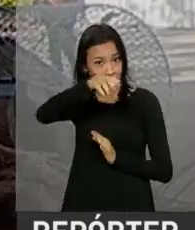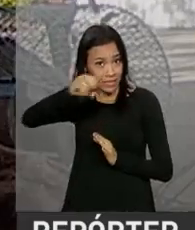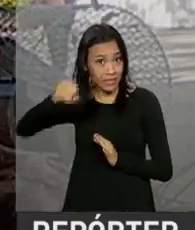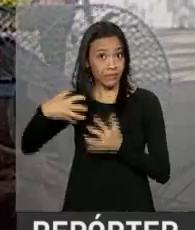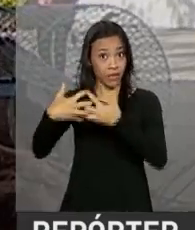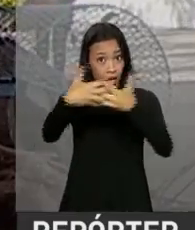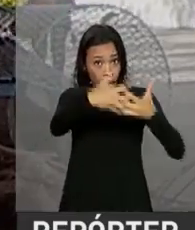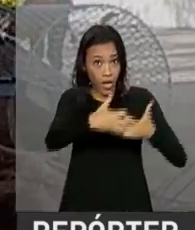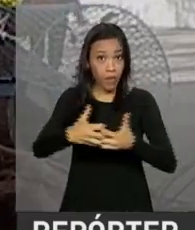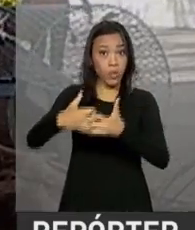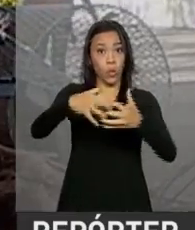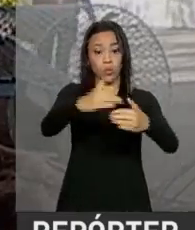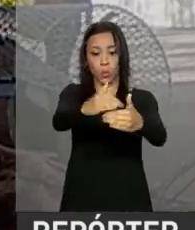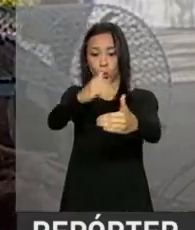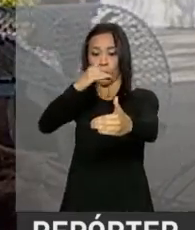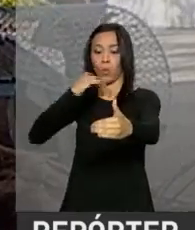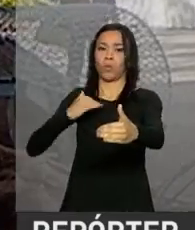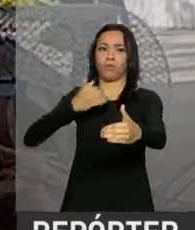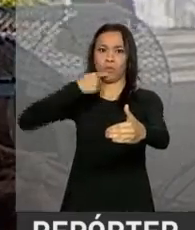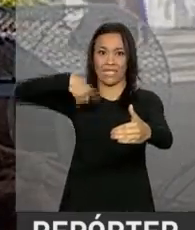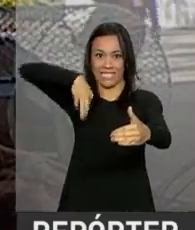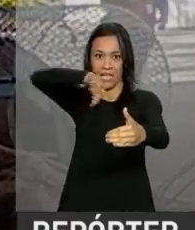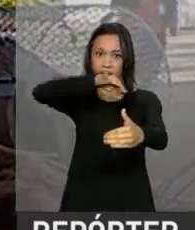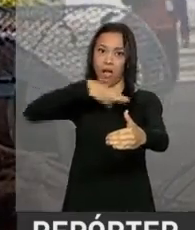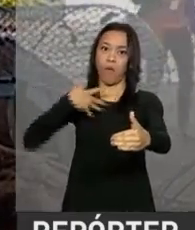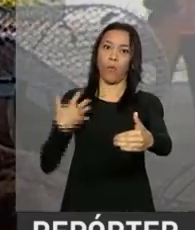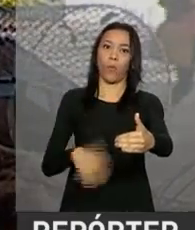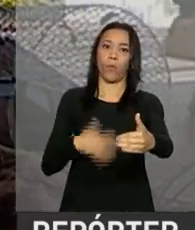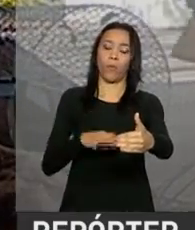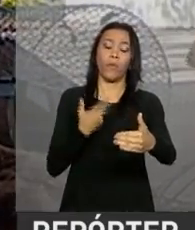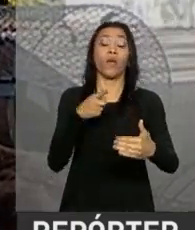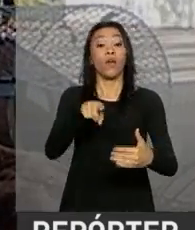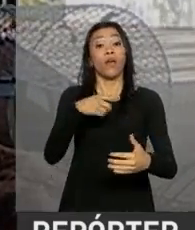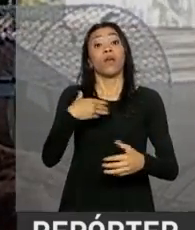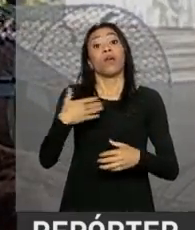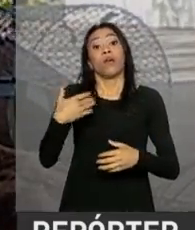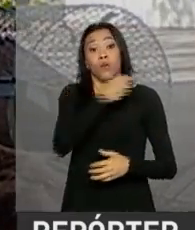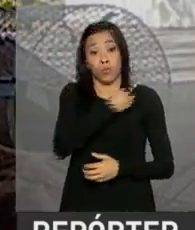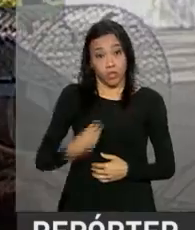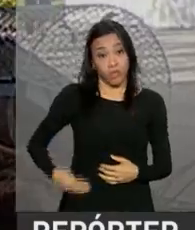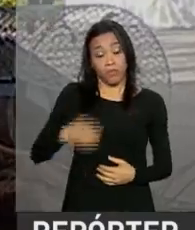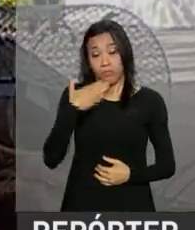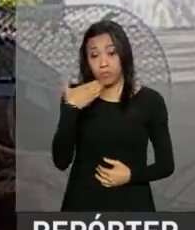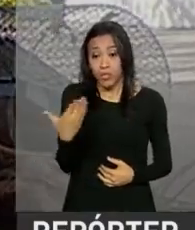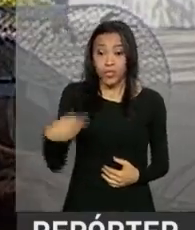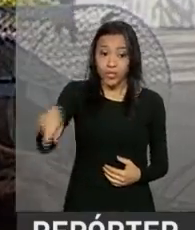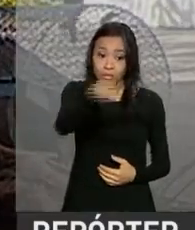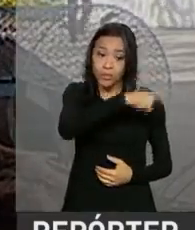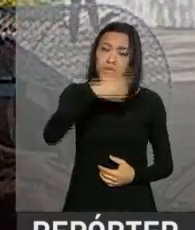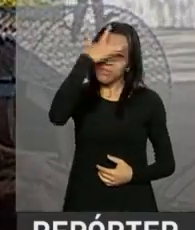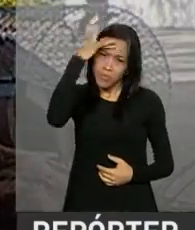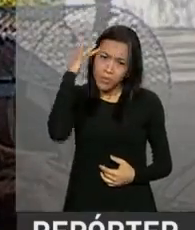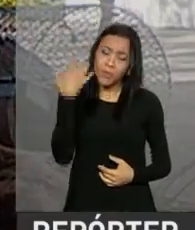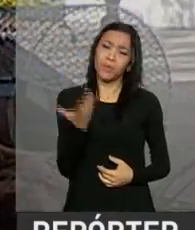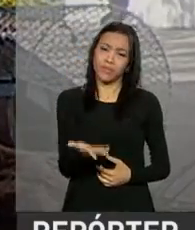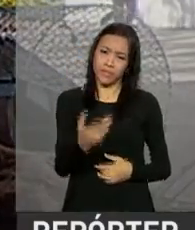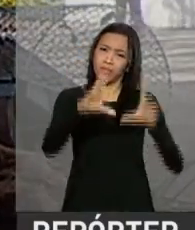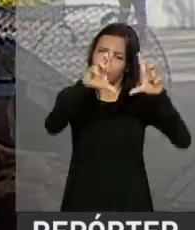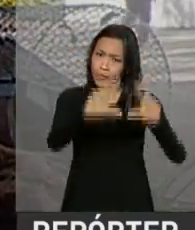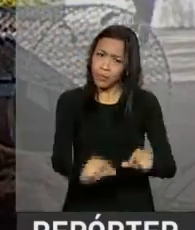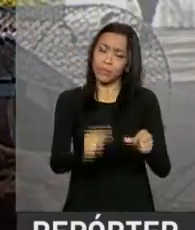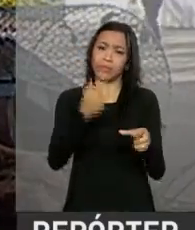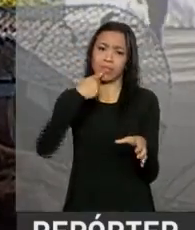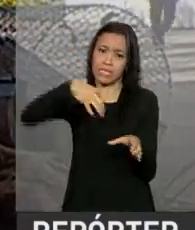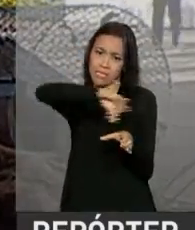o ministro da Saúde, Ricardo Barros, fez um apelo para que, além das indústrias, as pessoas também reduzam o consumo de